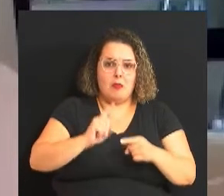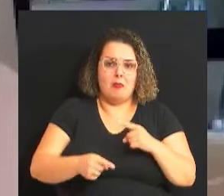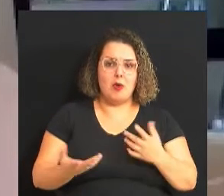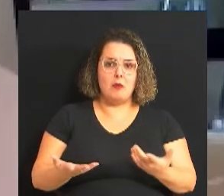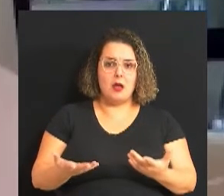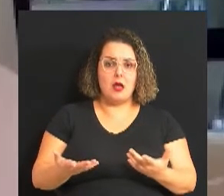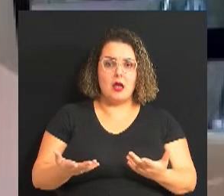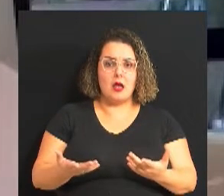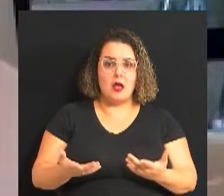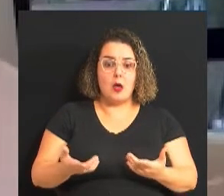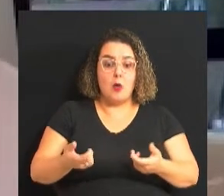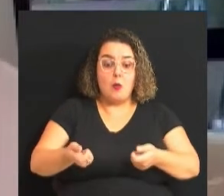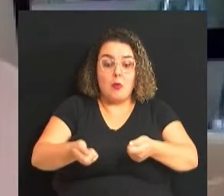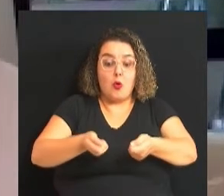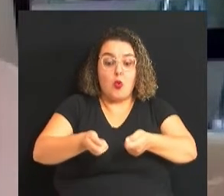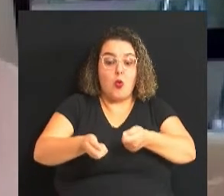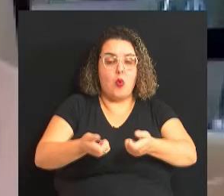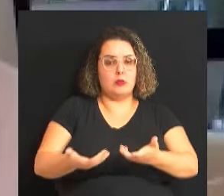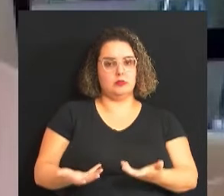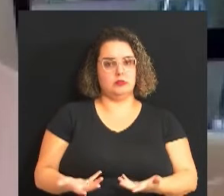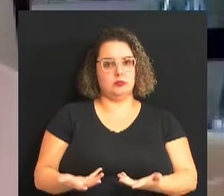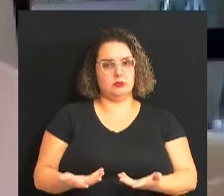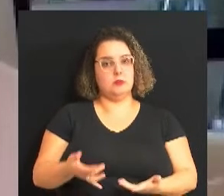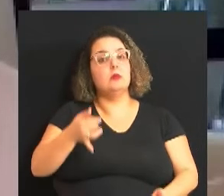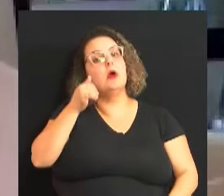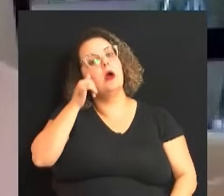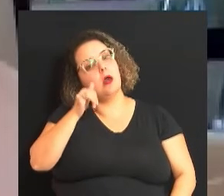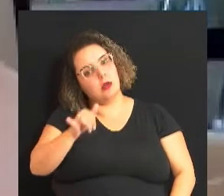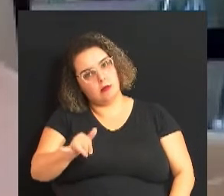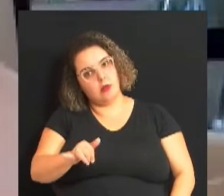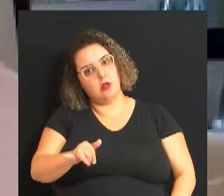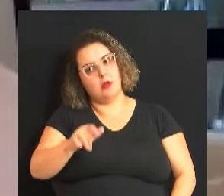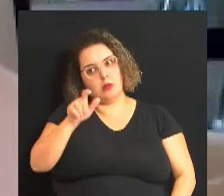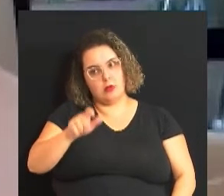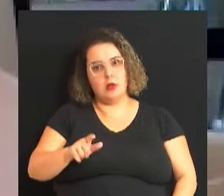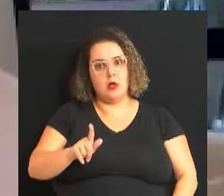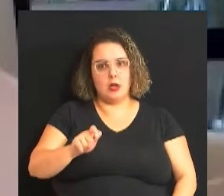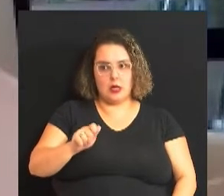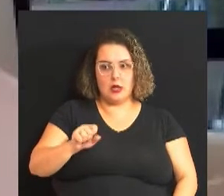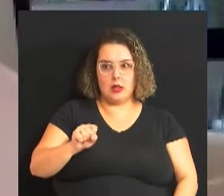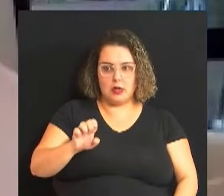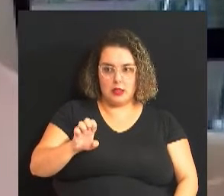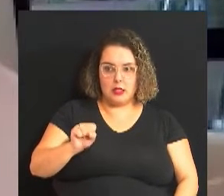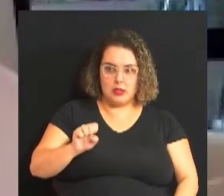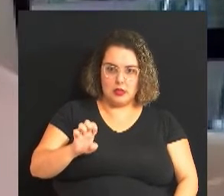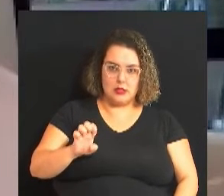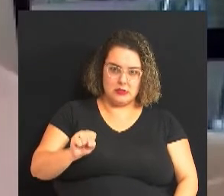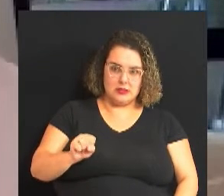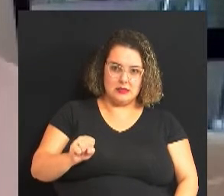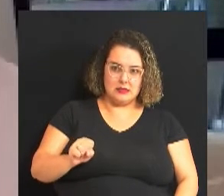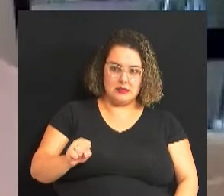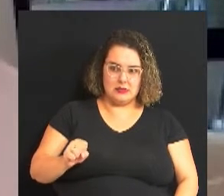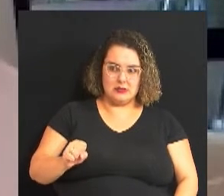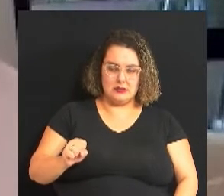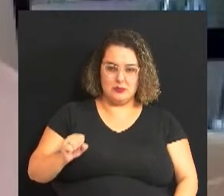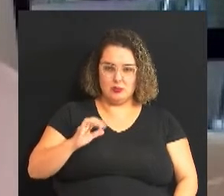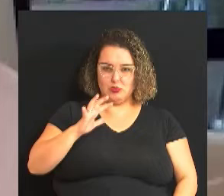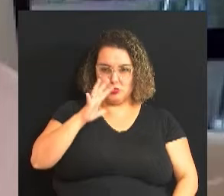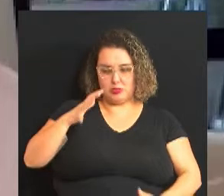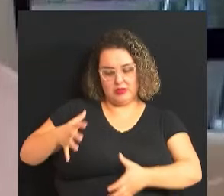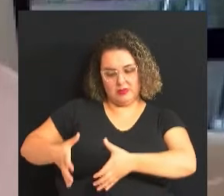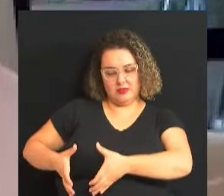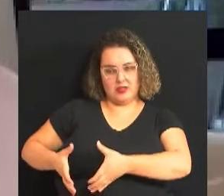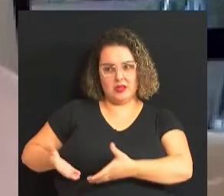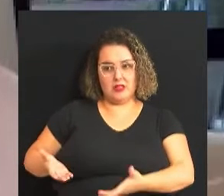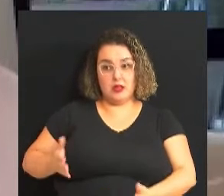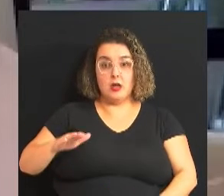uma restrição para evitar que a pessoa forme gases com muito mau cheiro na bolsinha. E quando a pessoa tem